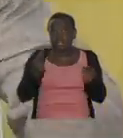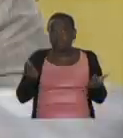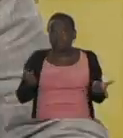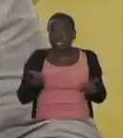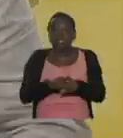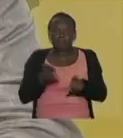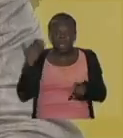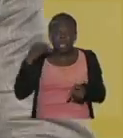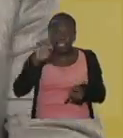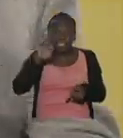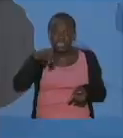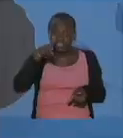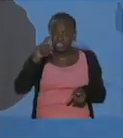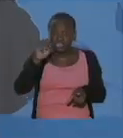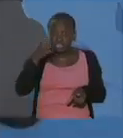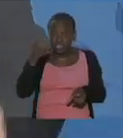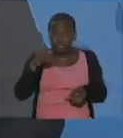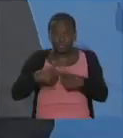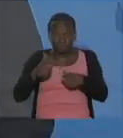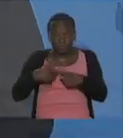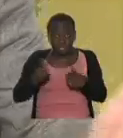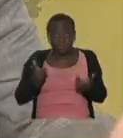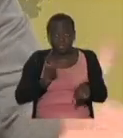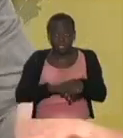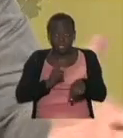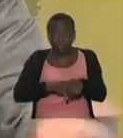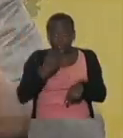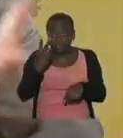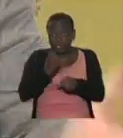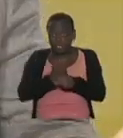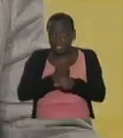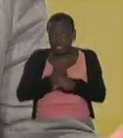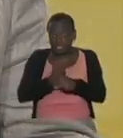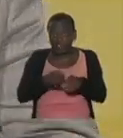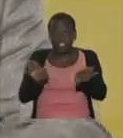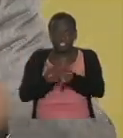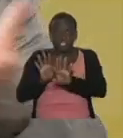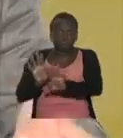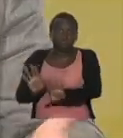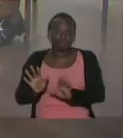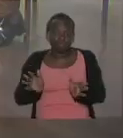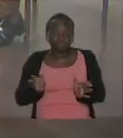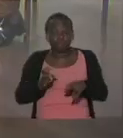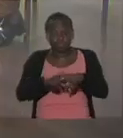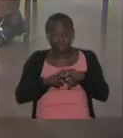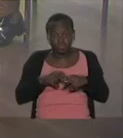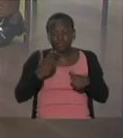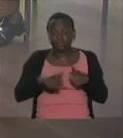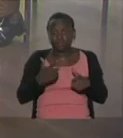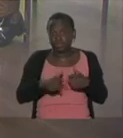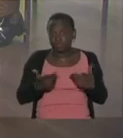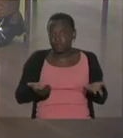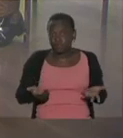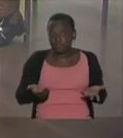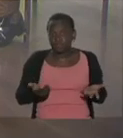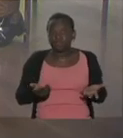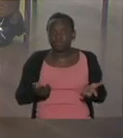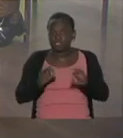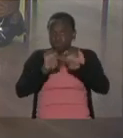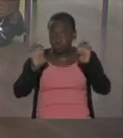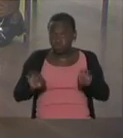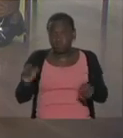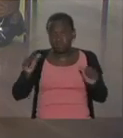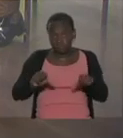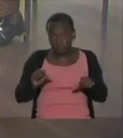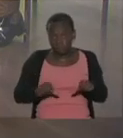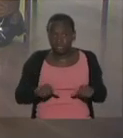tempo do anos exatamente o engenhão ficou um tempo também sem sem funcionar conta do teto por conta do Exatamente no mesmo problema por conta